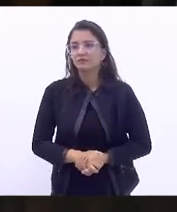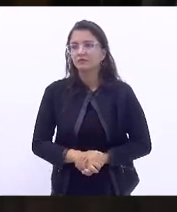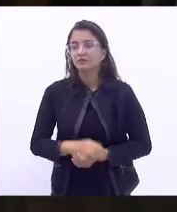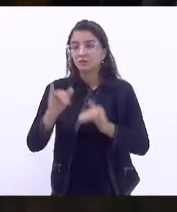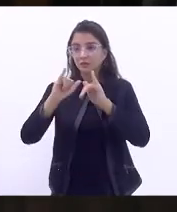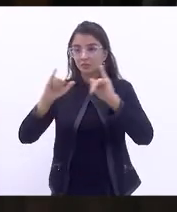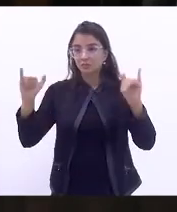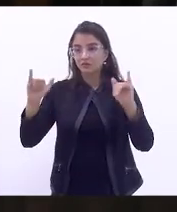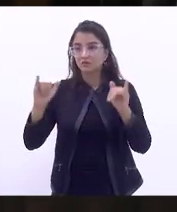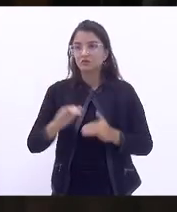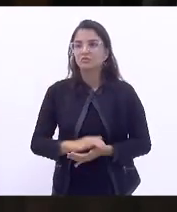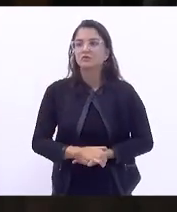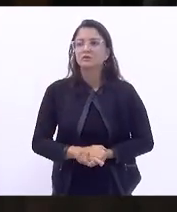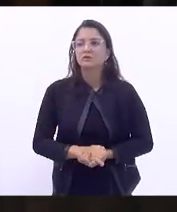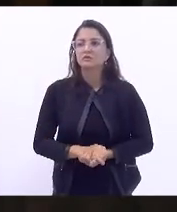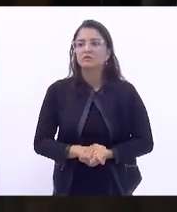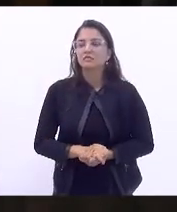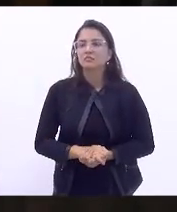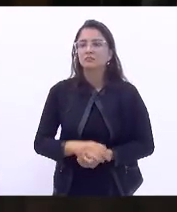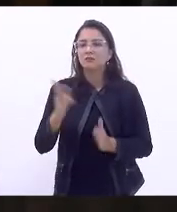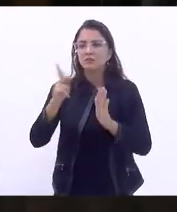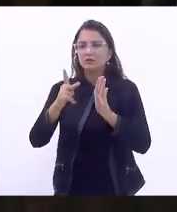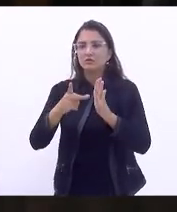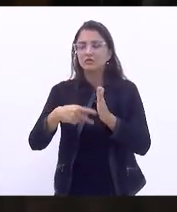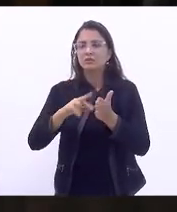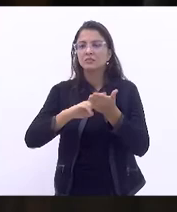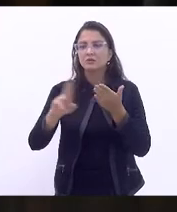Anuncio, em tramitação ordinária, em discussão única, projeto de resolução